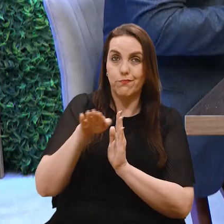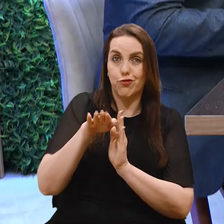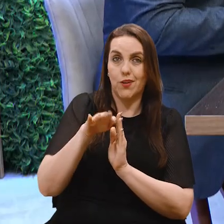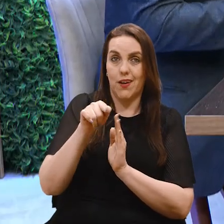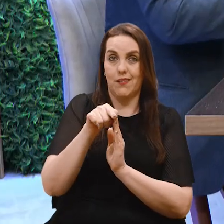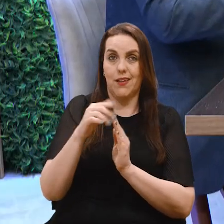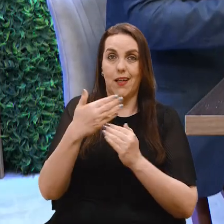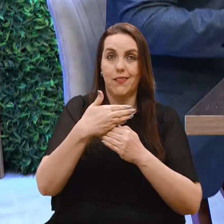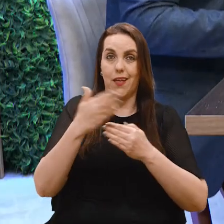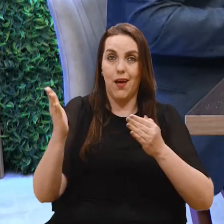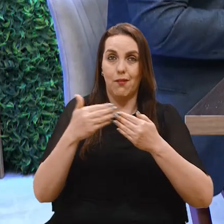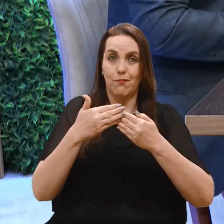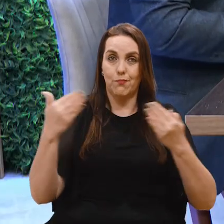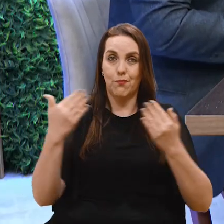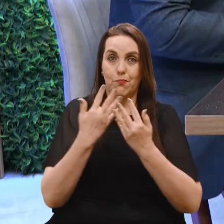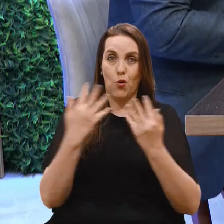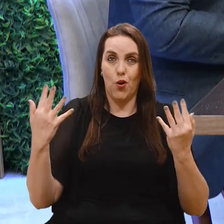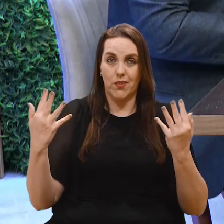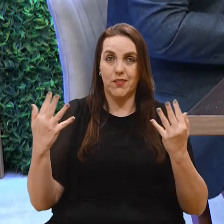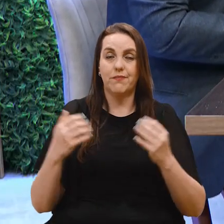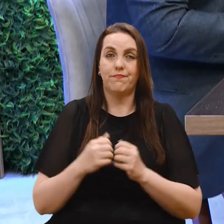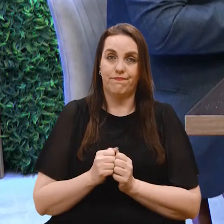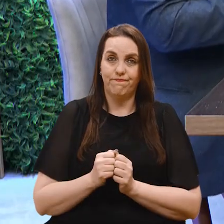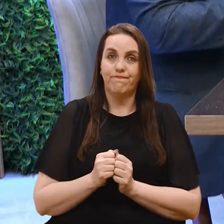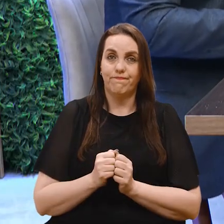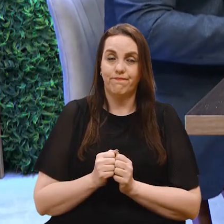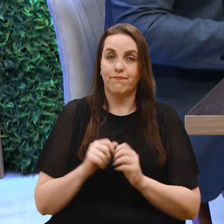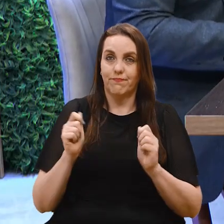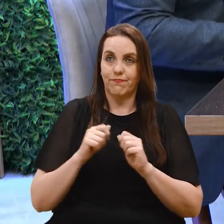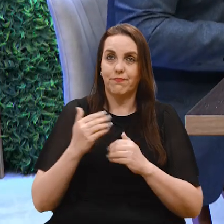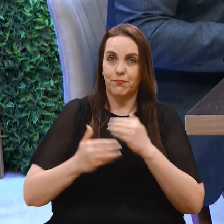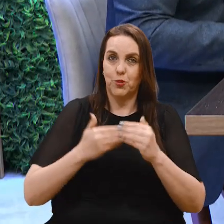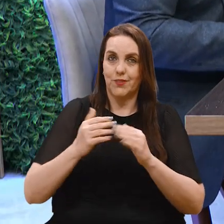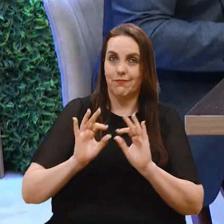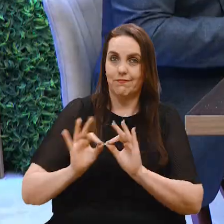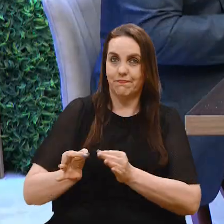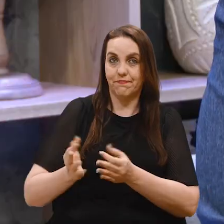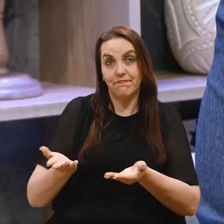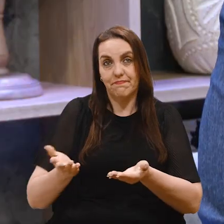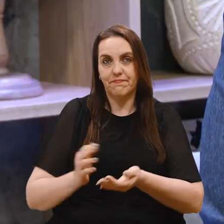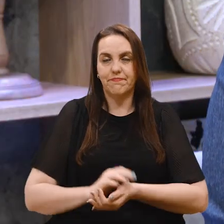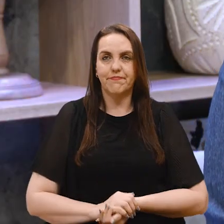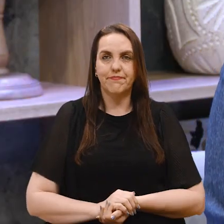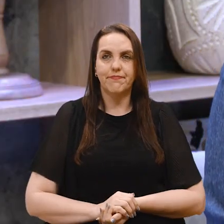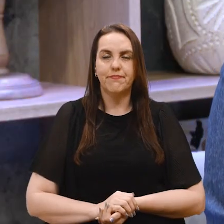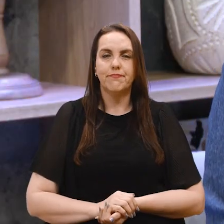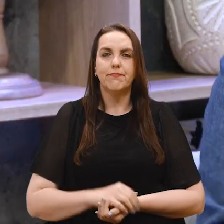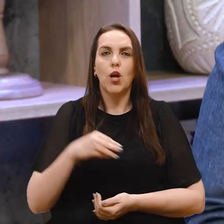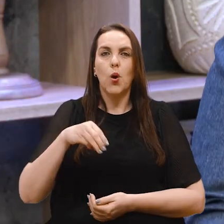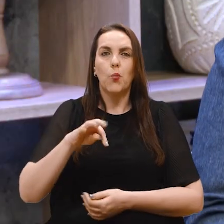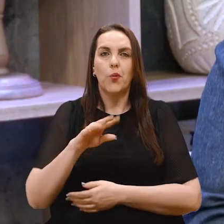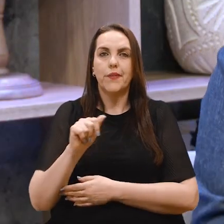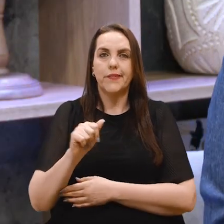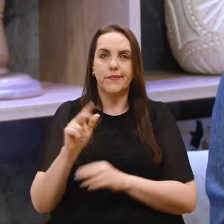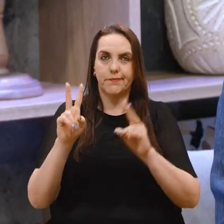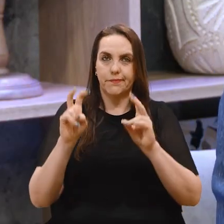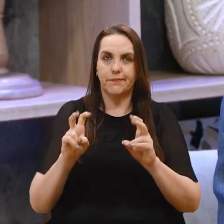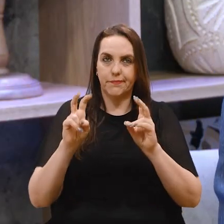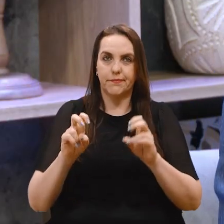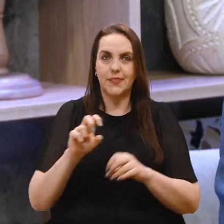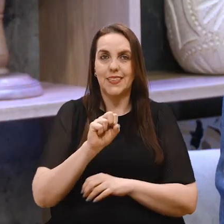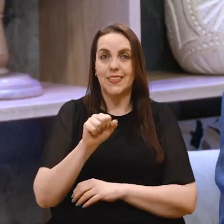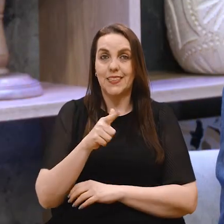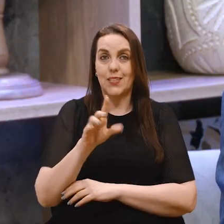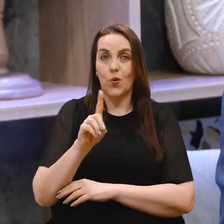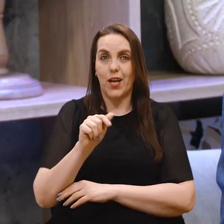Certo, para que possa fazer o processo adequado ali. Bom, Moita, vamos falar um pouquinho agora do Salgado Filho, porque também a gente esteve lá no